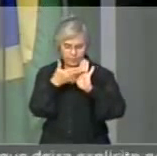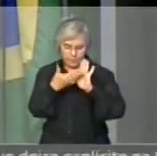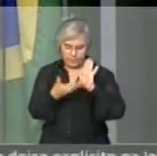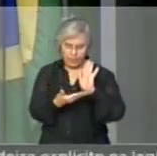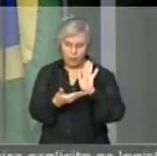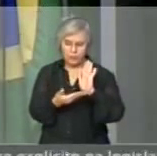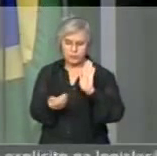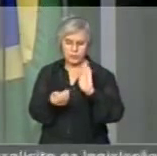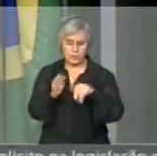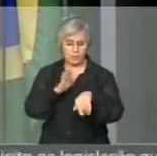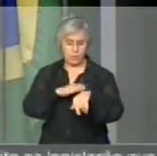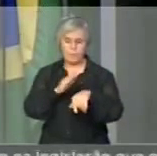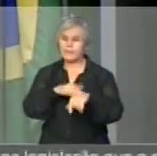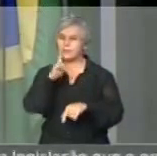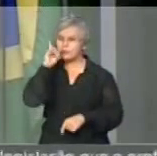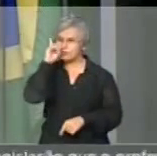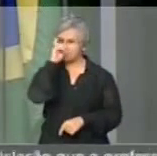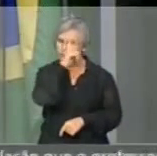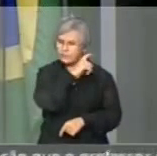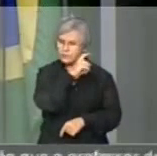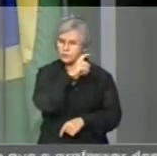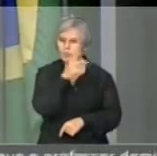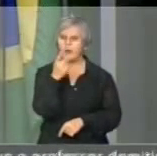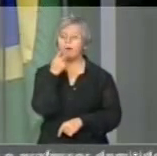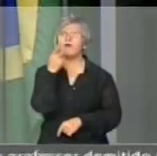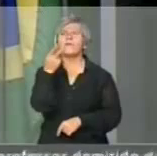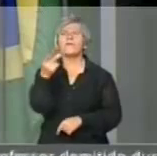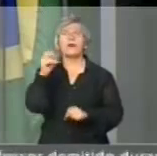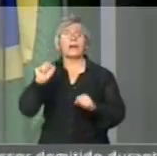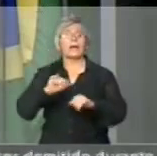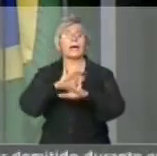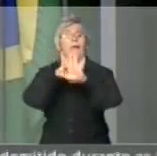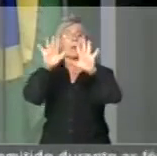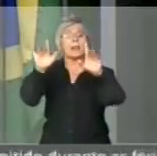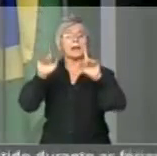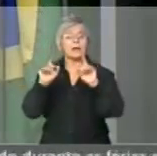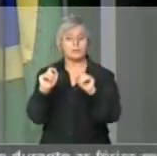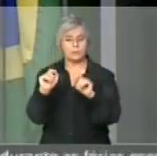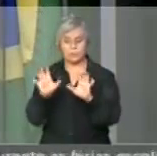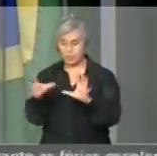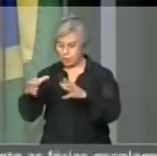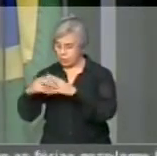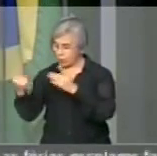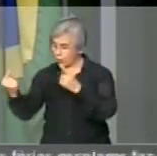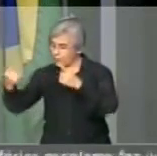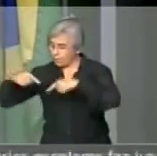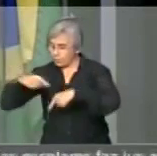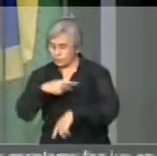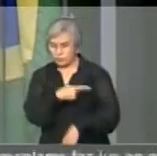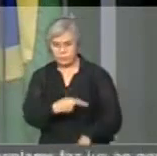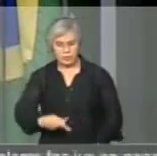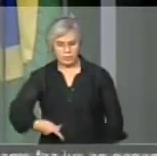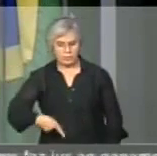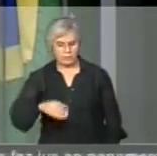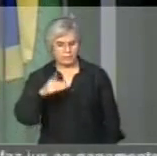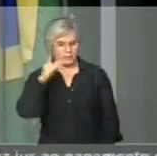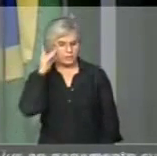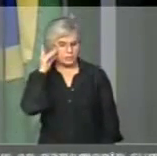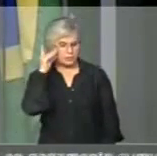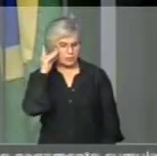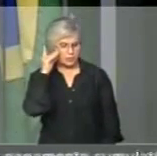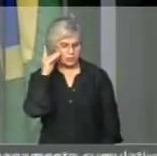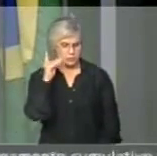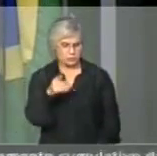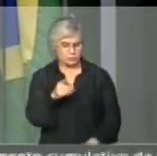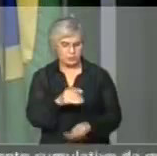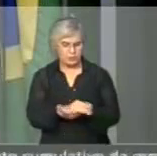quando, em momentos difíceis, dizer e dar clareza que a nossa oposição à presidente Dilma não é flertar com o